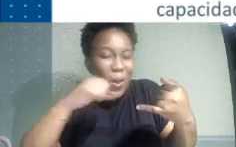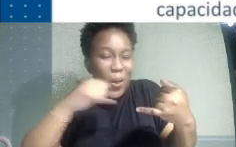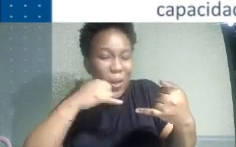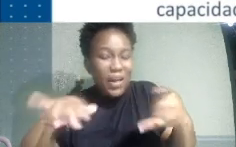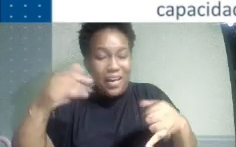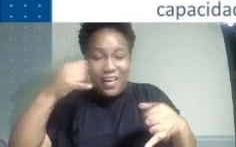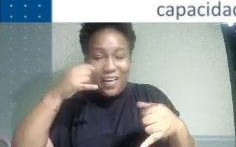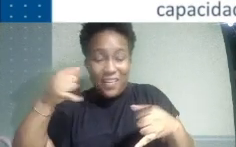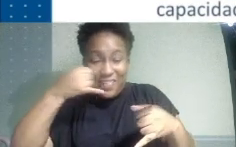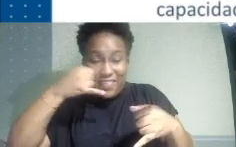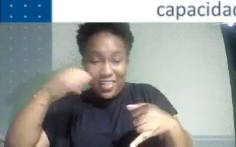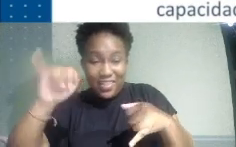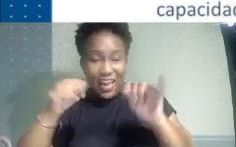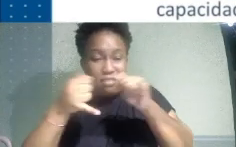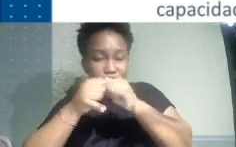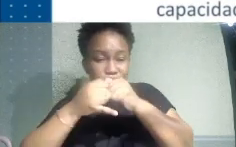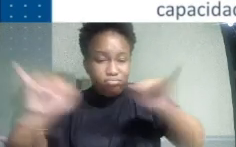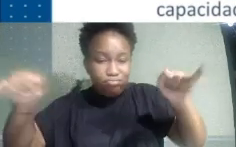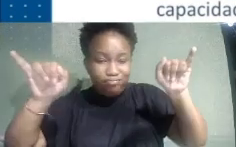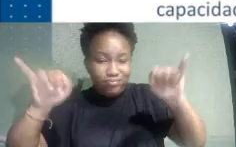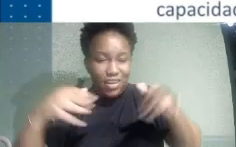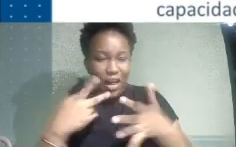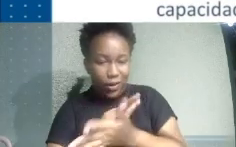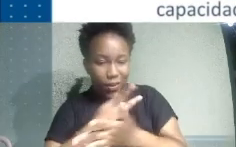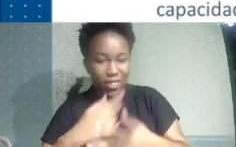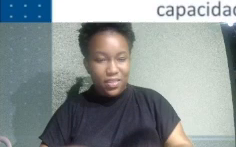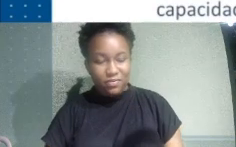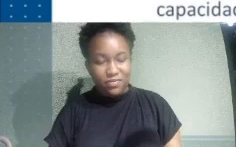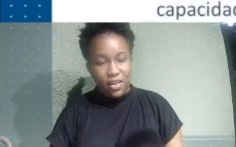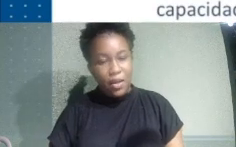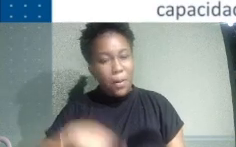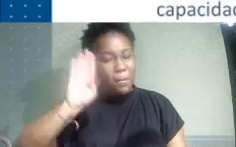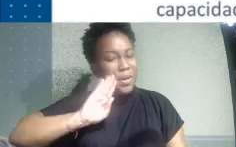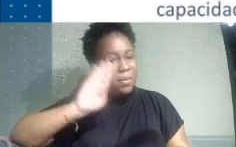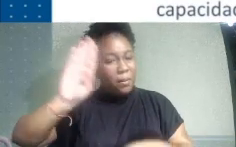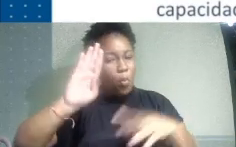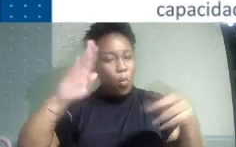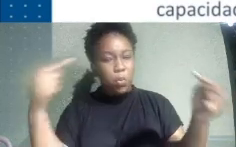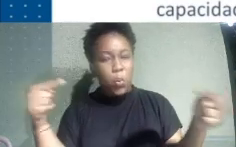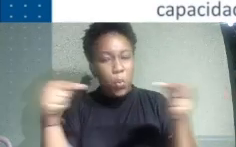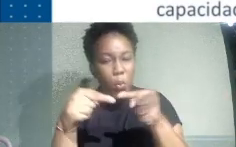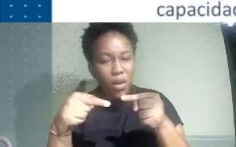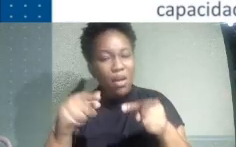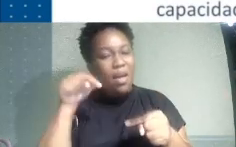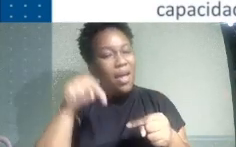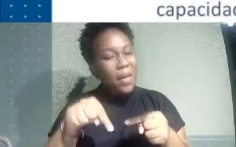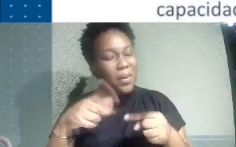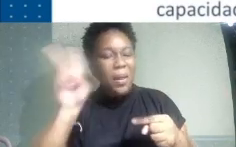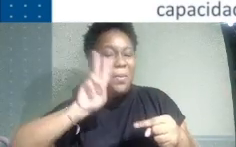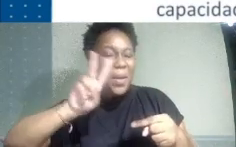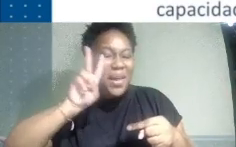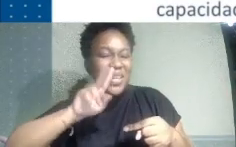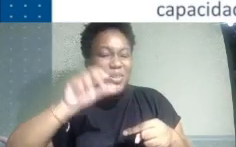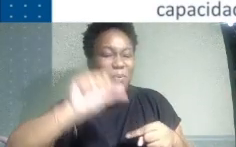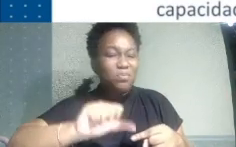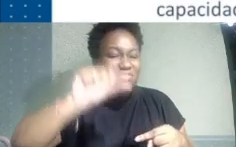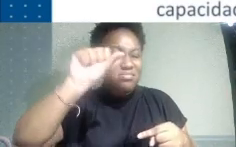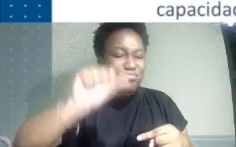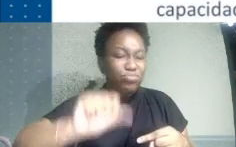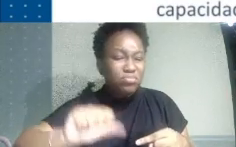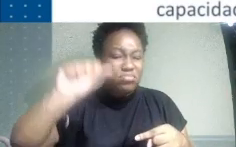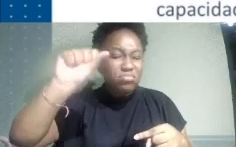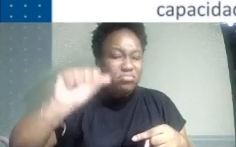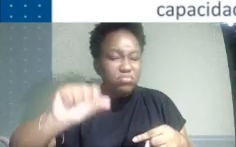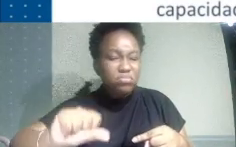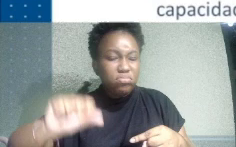evitar aí que algo ruim venha acontecer. Então essa é a principal função do disjuntor. Ele é uma pecinha, ele lembra uma chave, né? Ele vai ter um botãozinho que vai